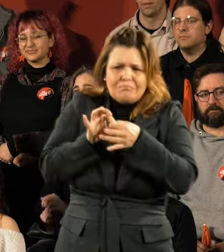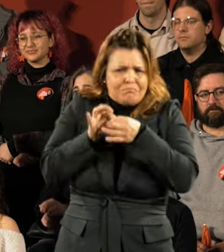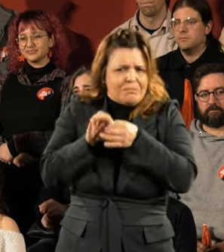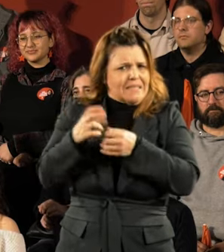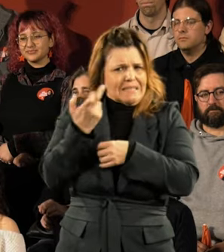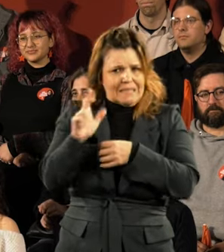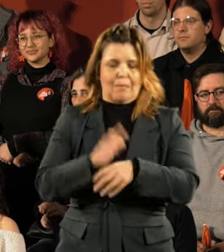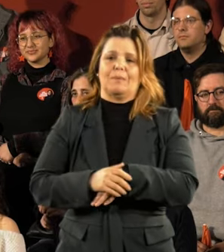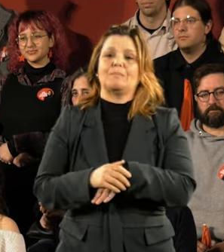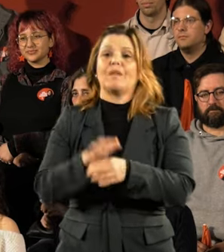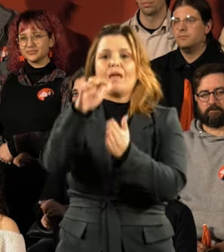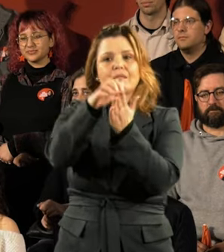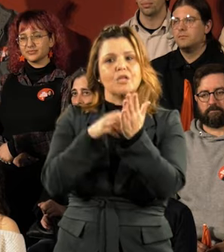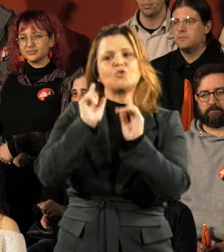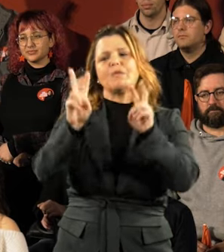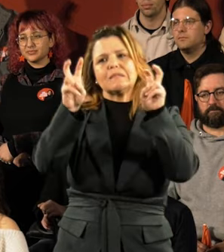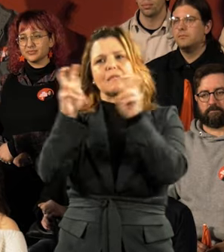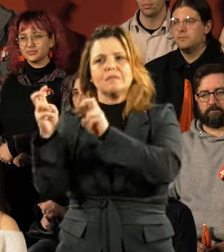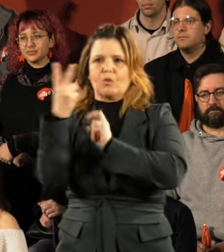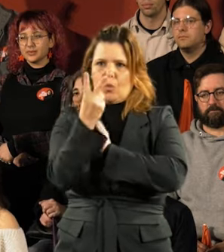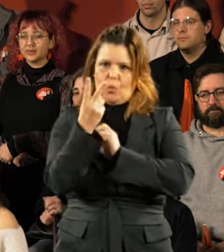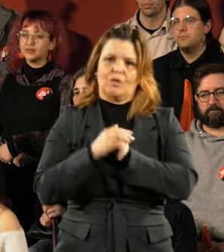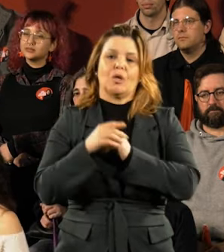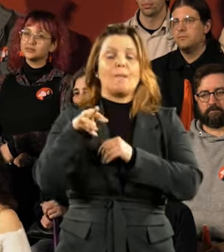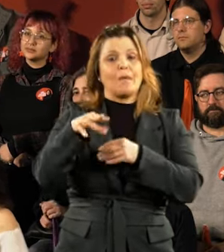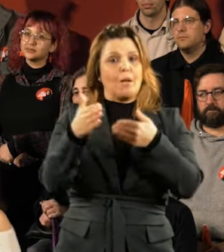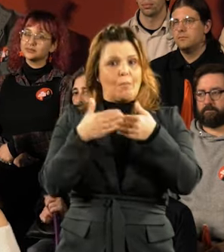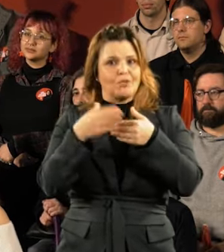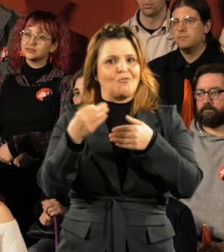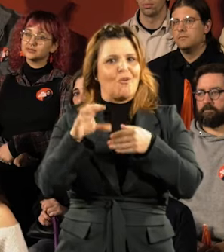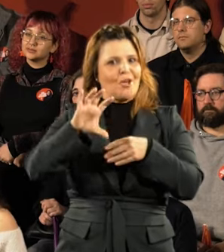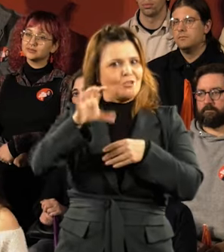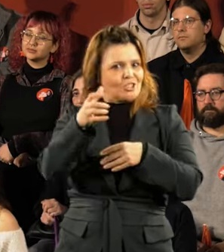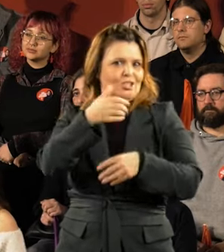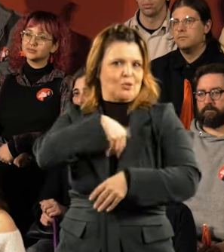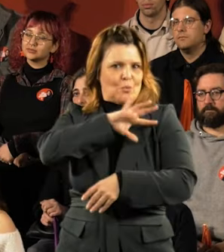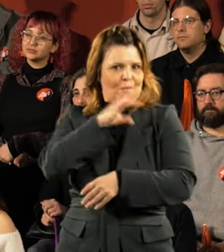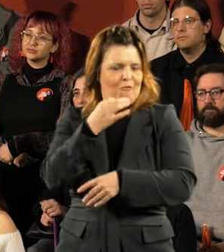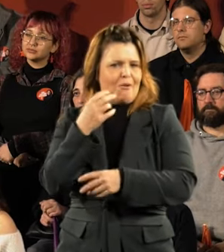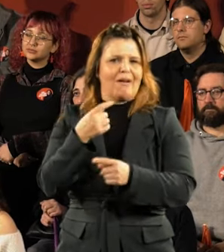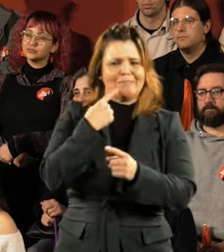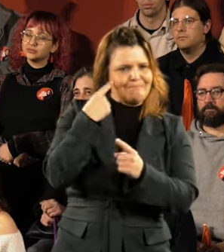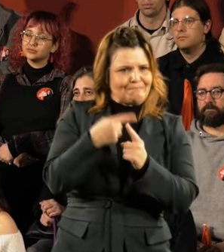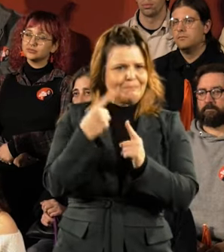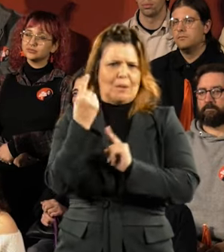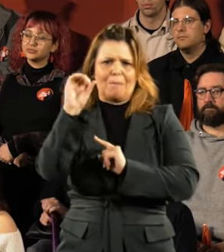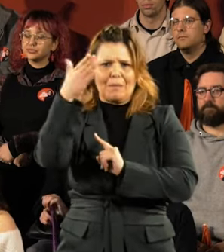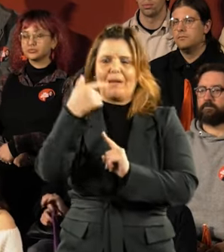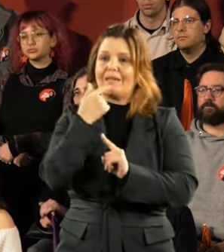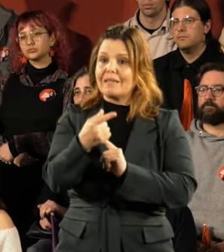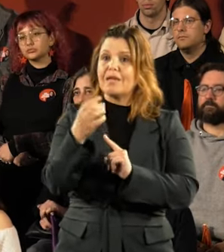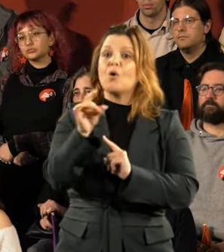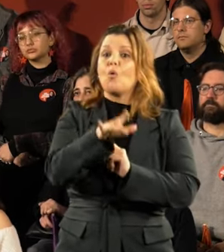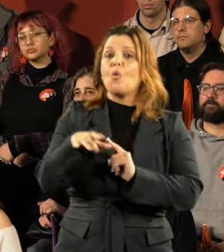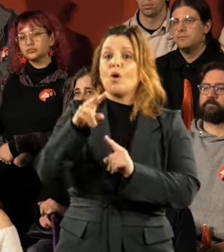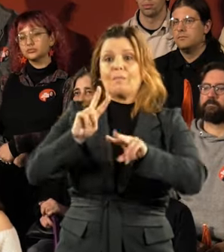o texto começa com duas citações que o Miguel portas encontrou aqui mesmo mesmo no distrito de Coimbra a primeira encontrou-a na